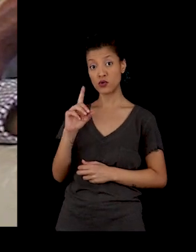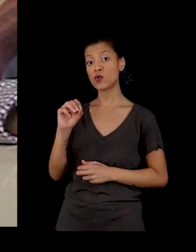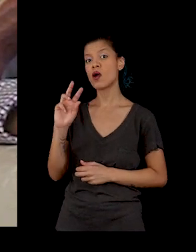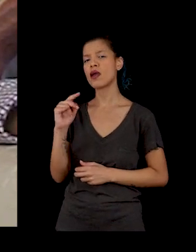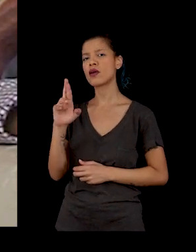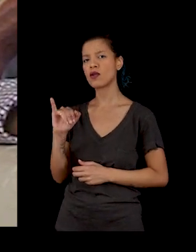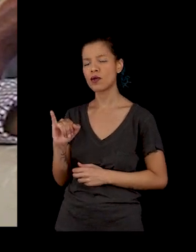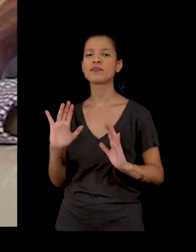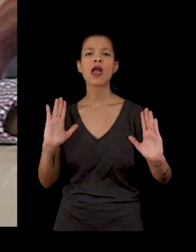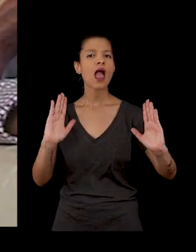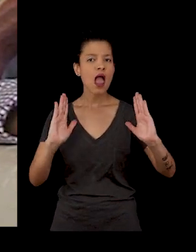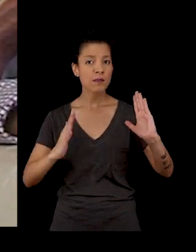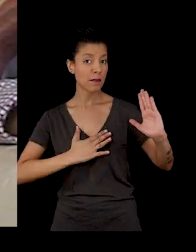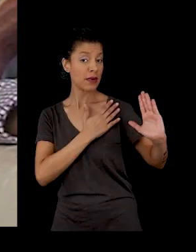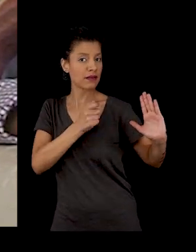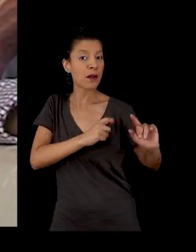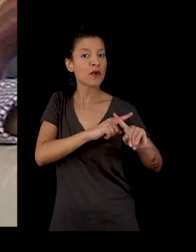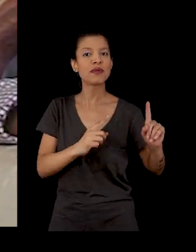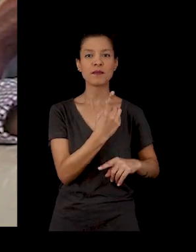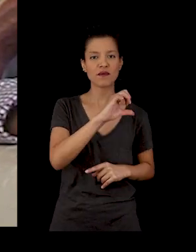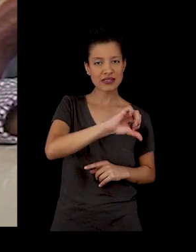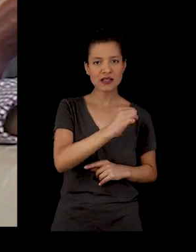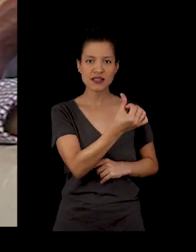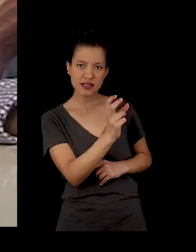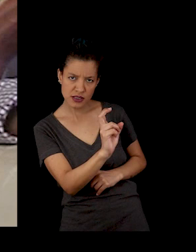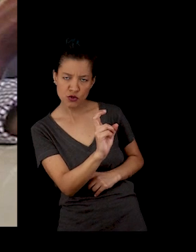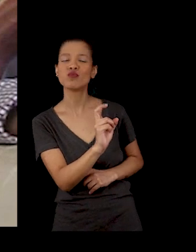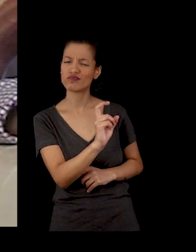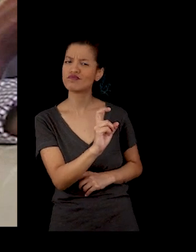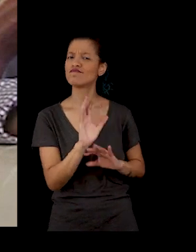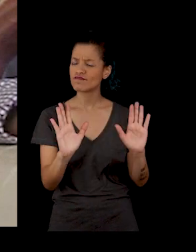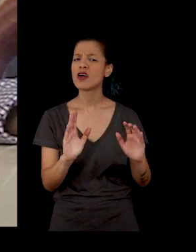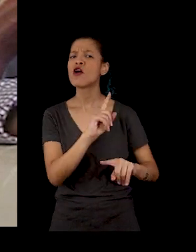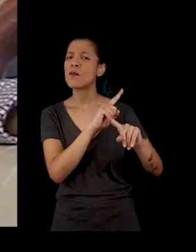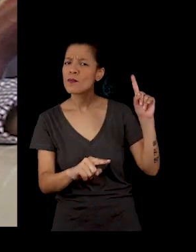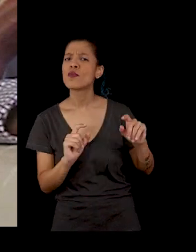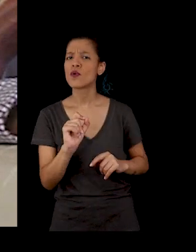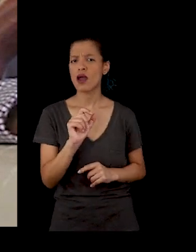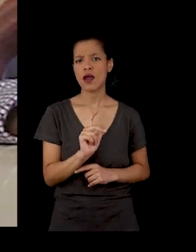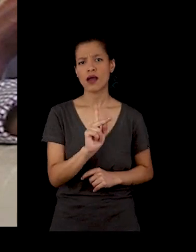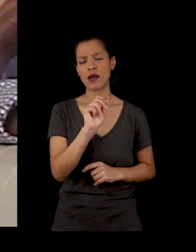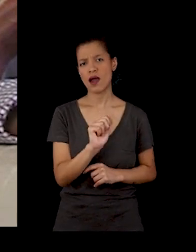pelo governo militar em 65. Foi uma proibição kafkiana, ninguém